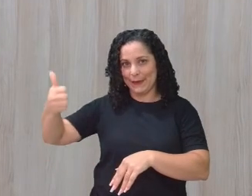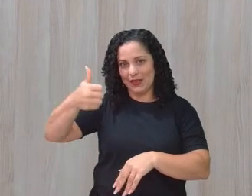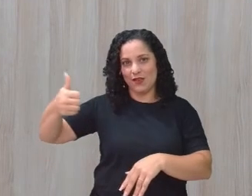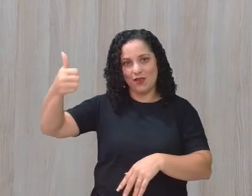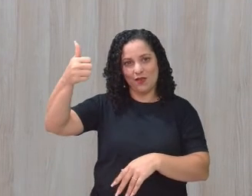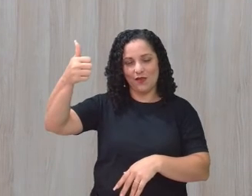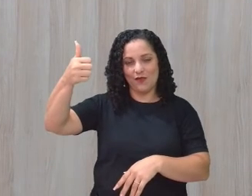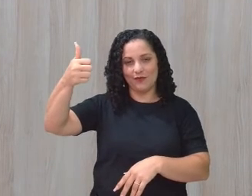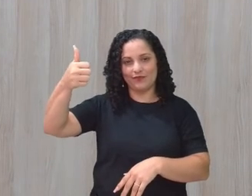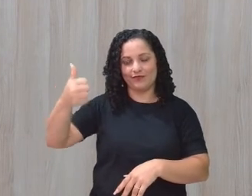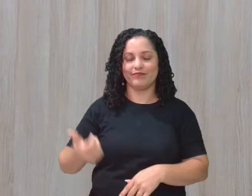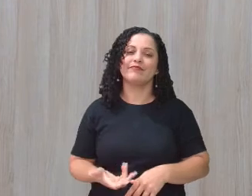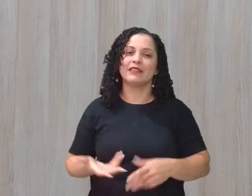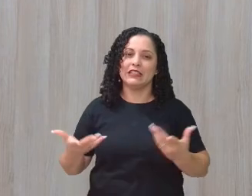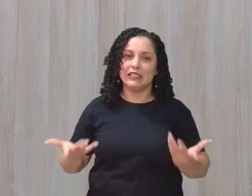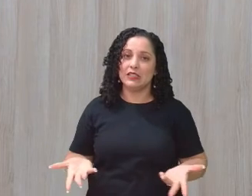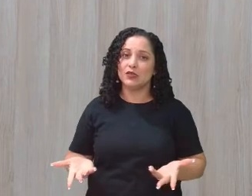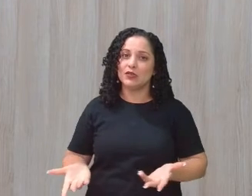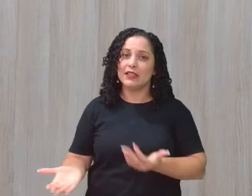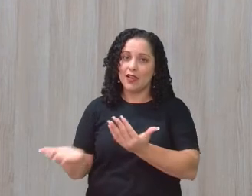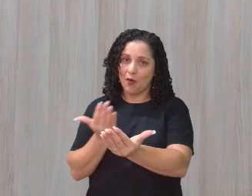uma personagem redonda, uma